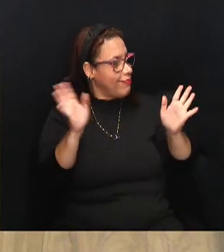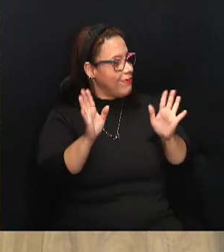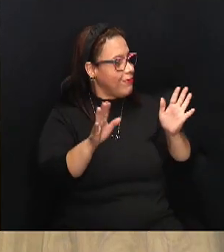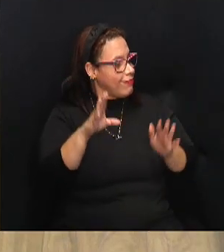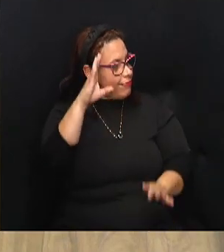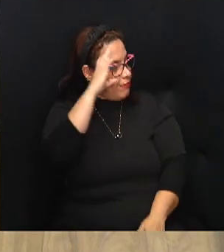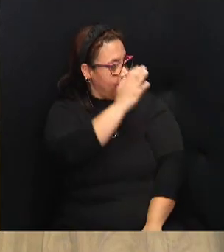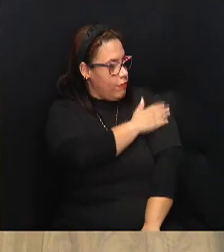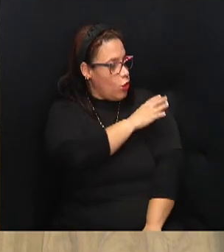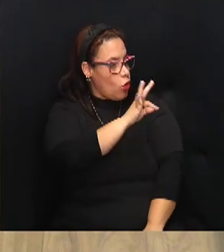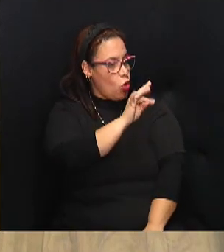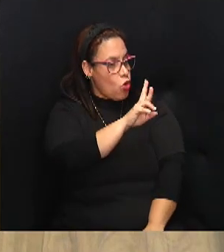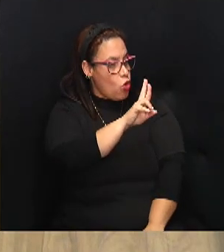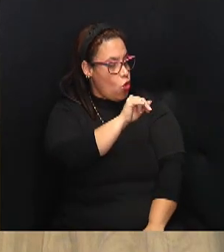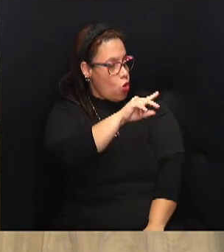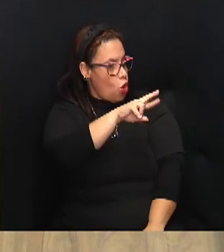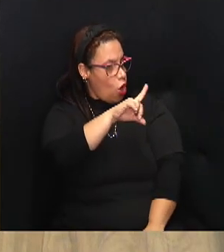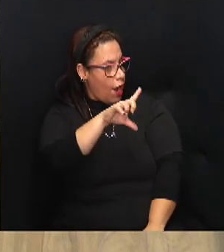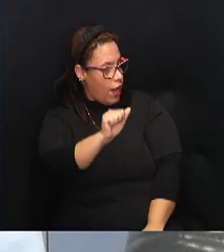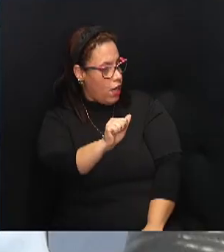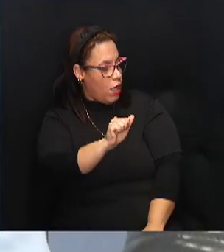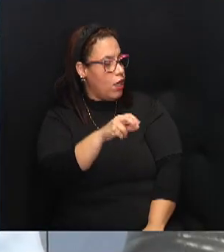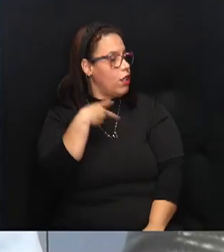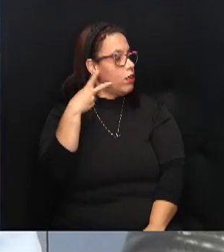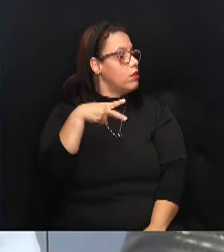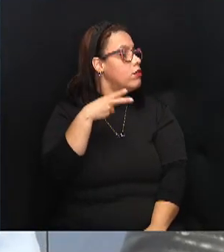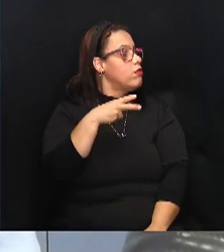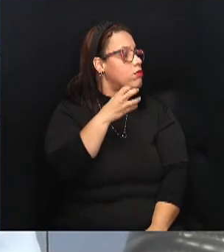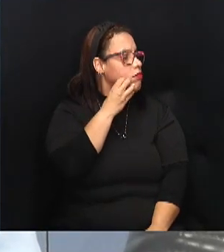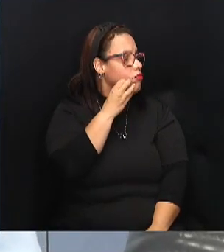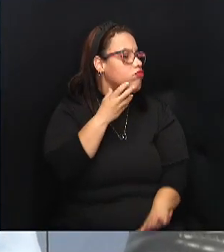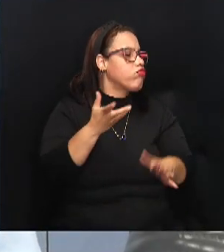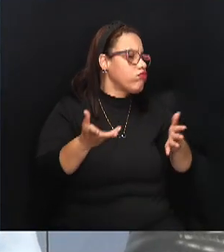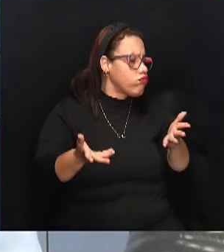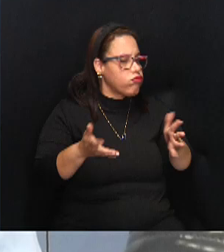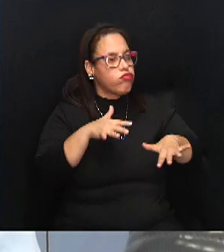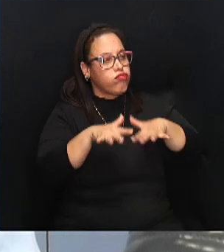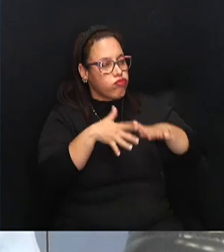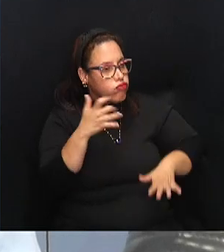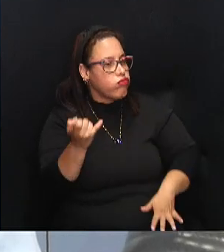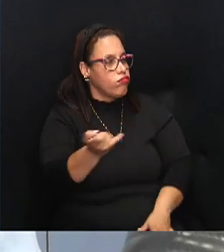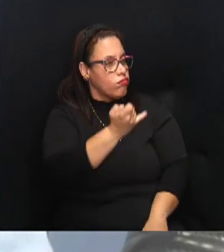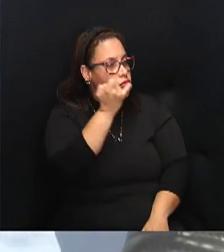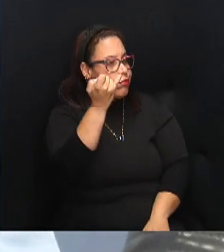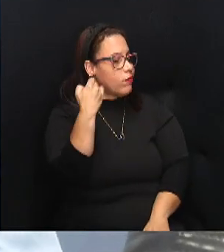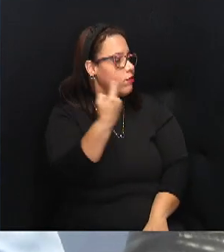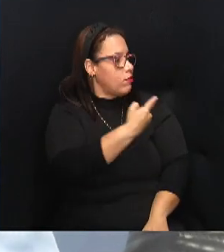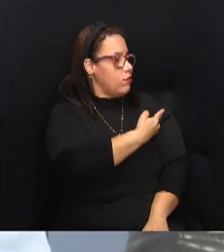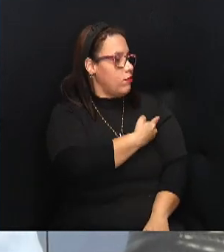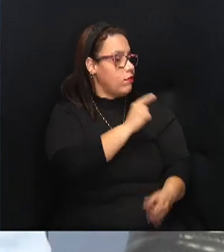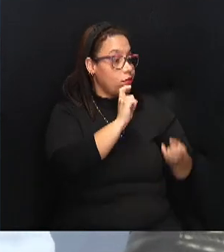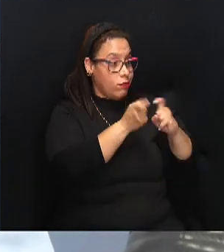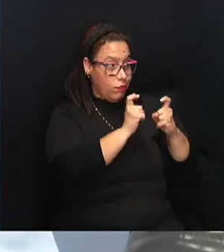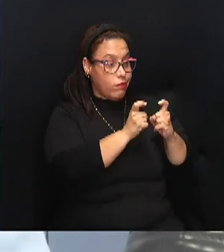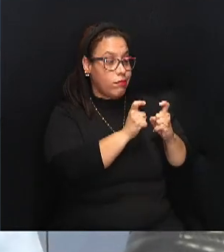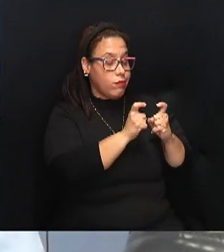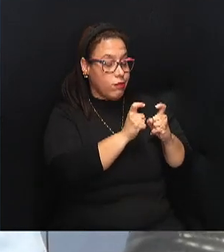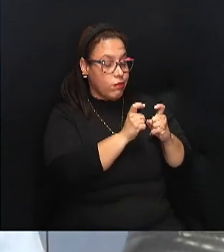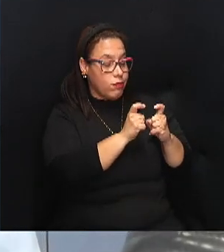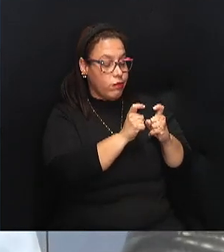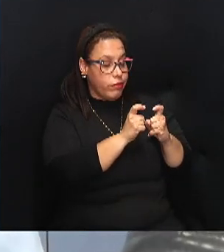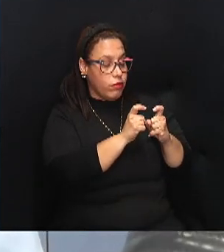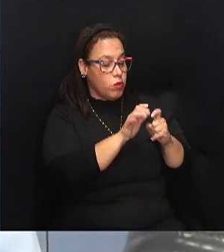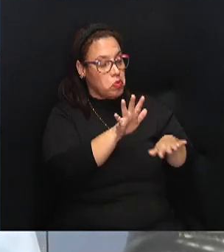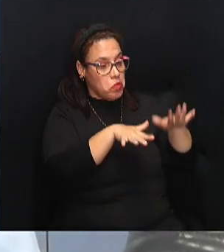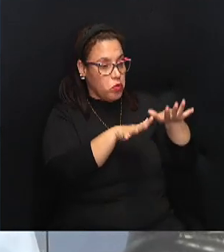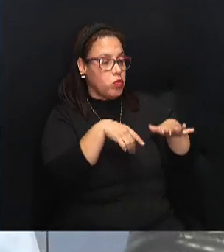Comandante Turola, vereador Igor Diego. Foi um momento importante das reuniões previstas